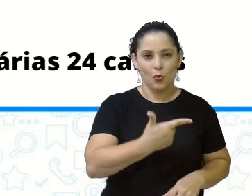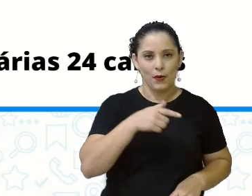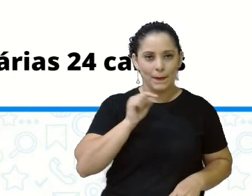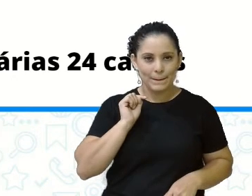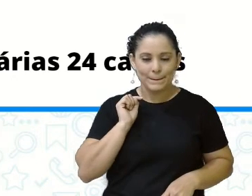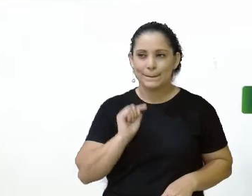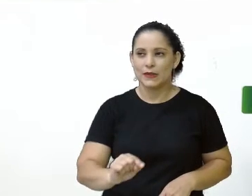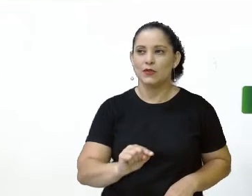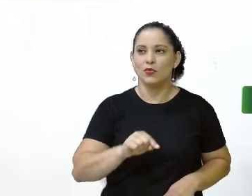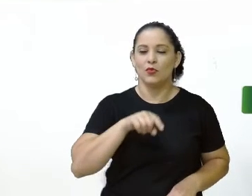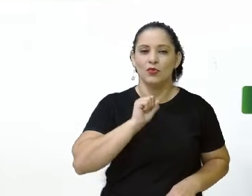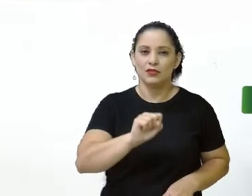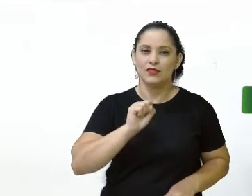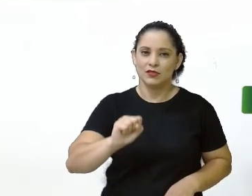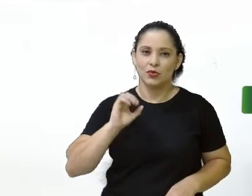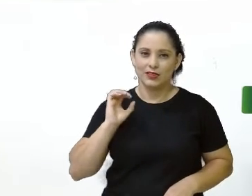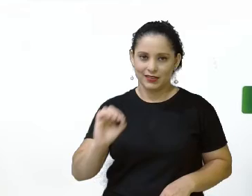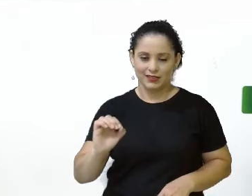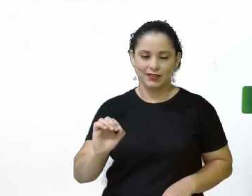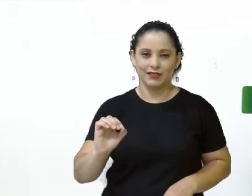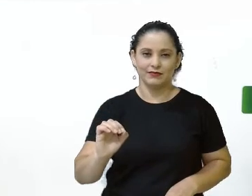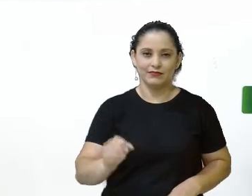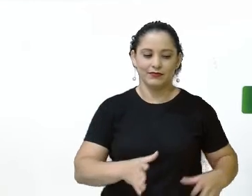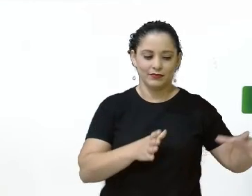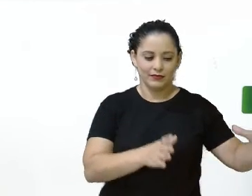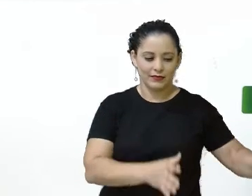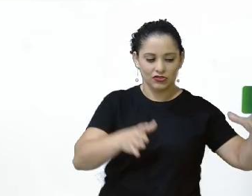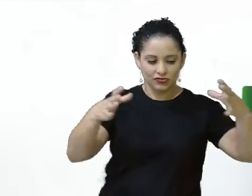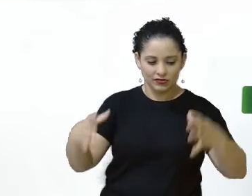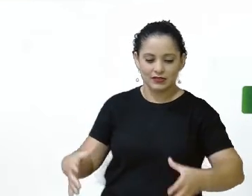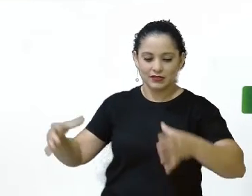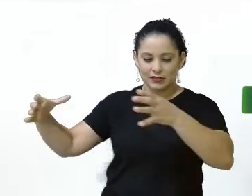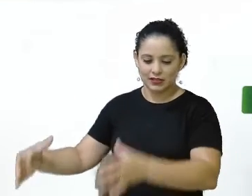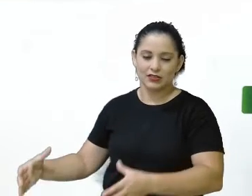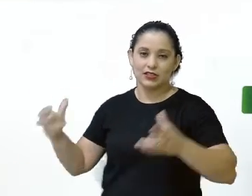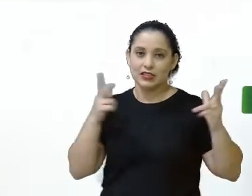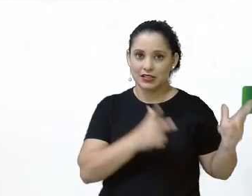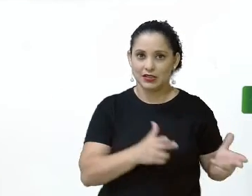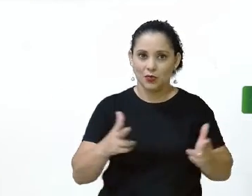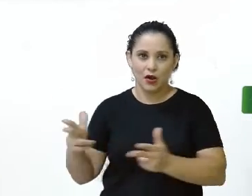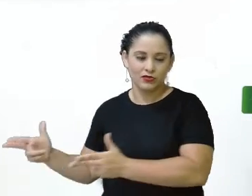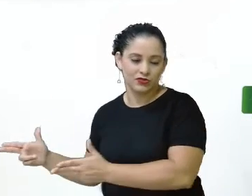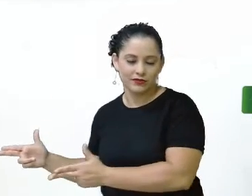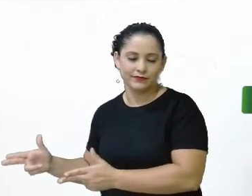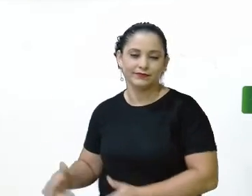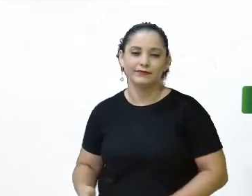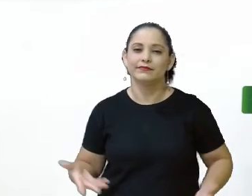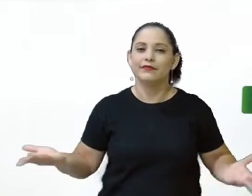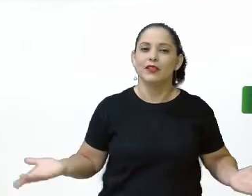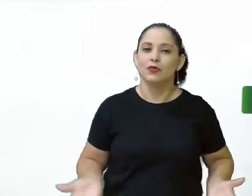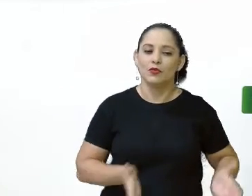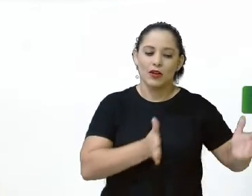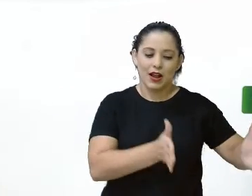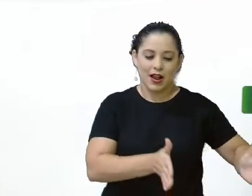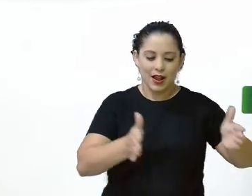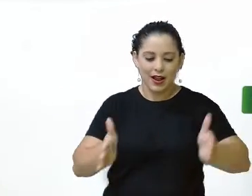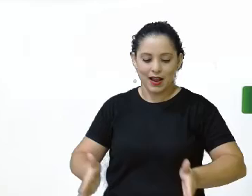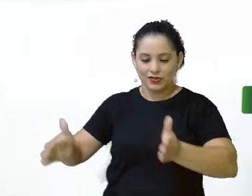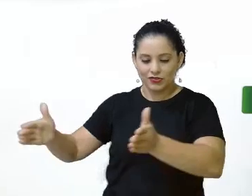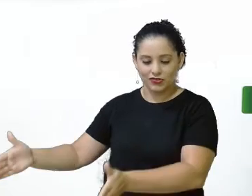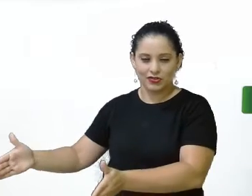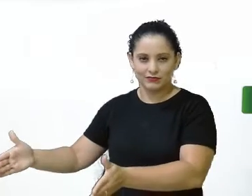contendo no máximo. No caso, você sabe que eu tenho que dividir em partes iguais. Então, em cada caixa precisa ter